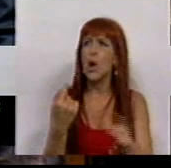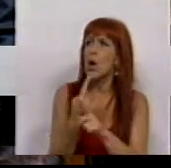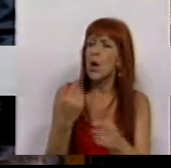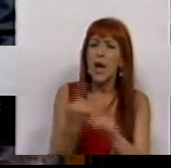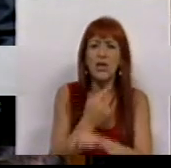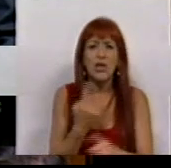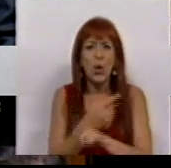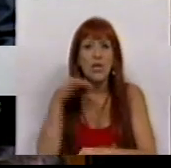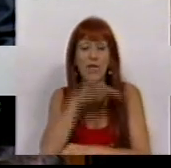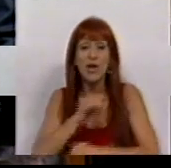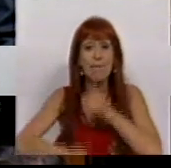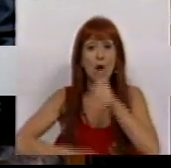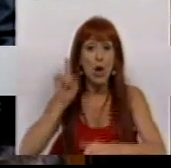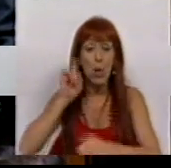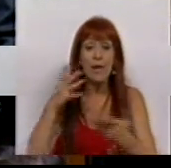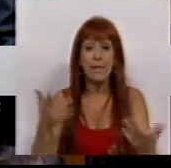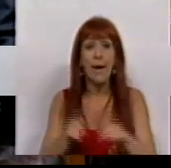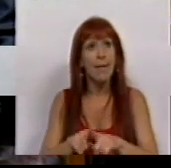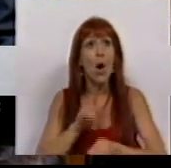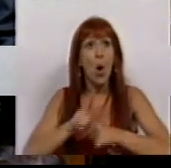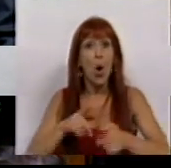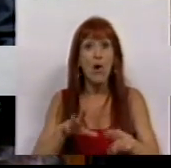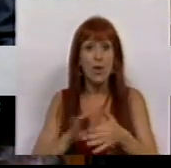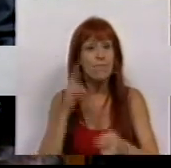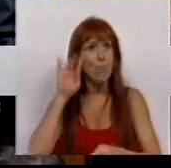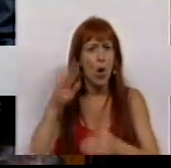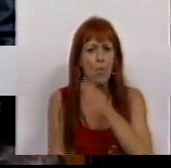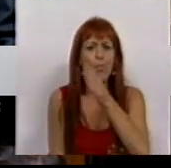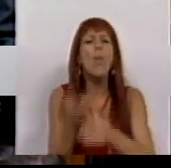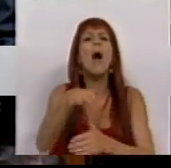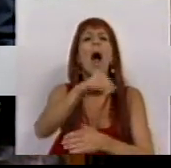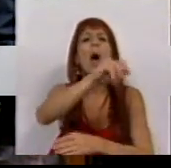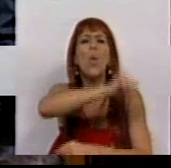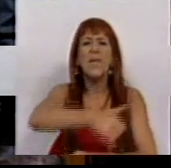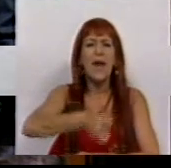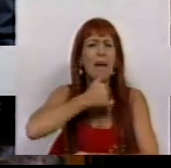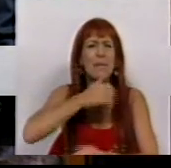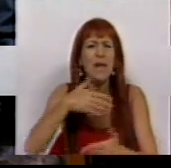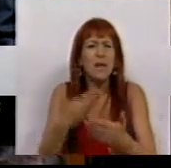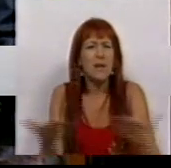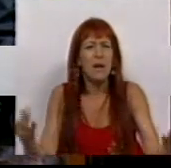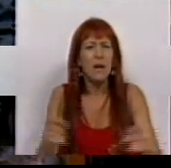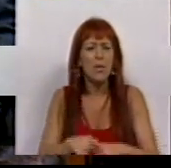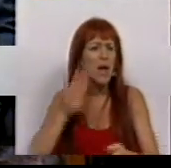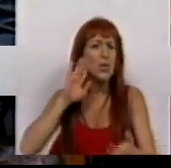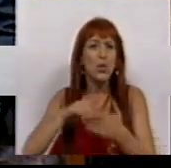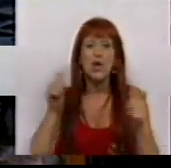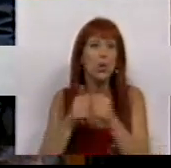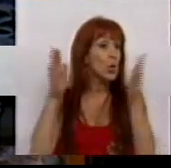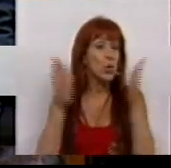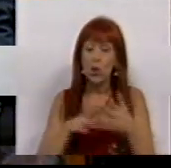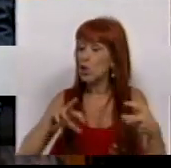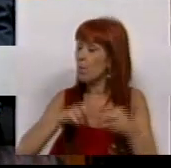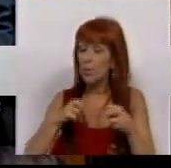frescos, tendencialmente de melhor qualidade e dos quais se sabe a origem. Estas medidas não serão a solução para todos